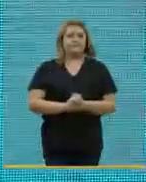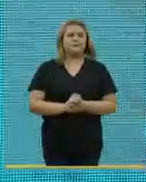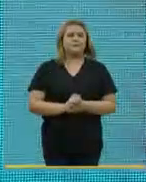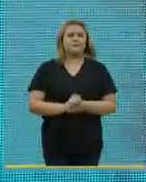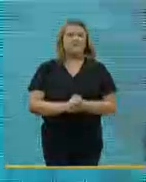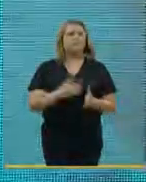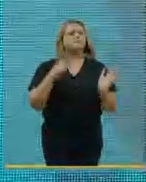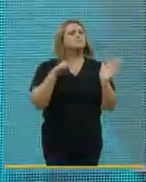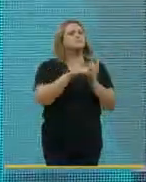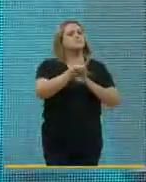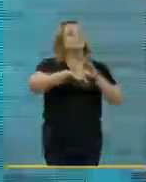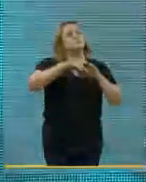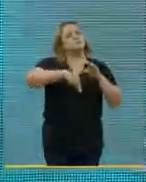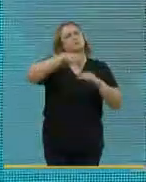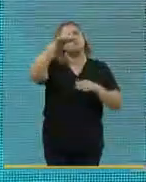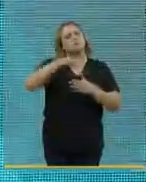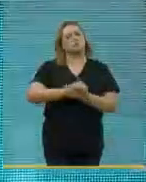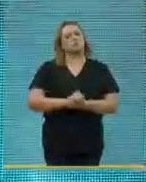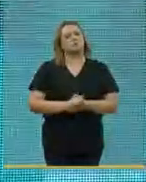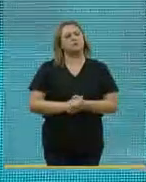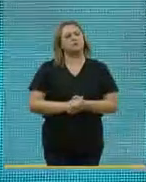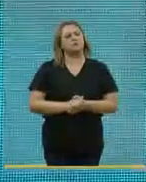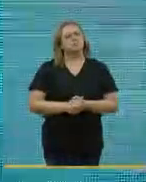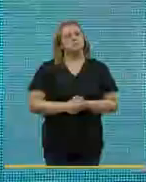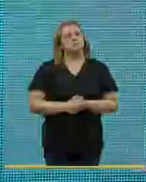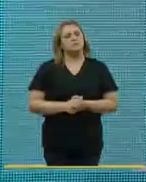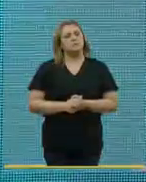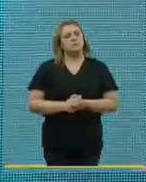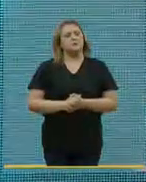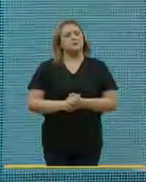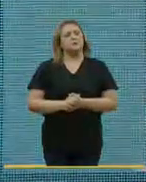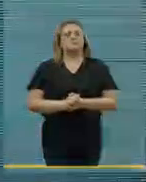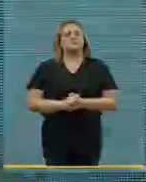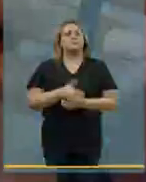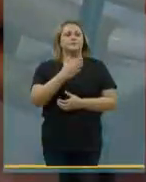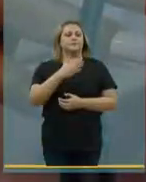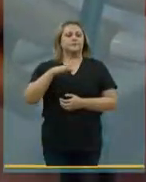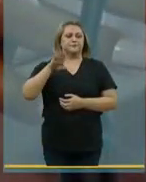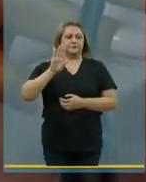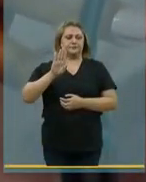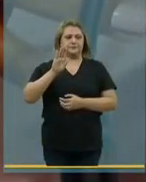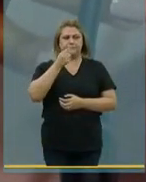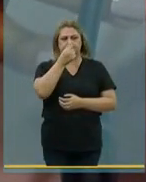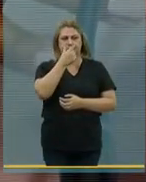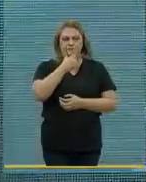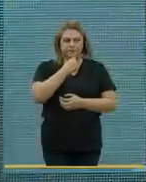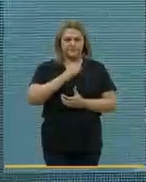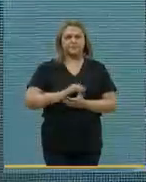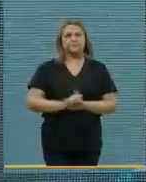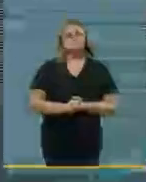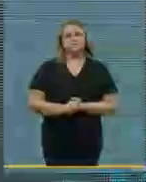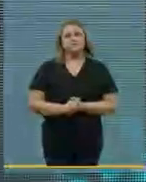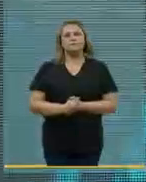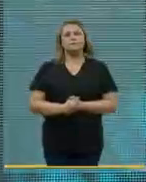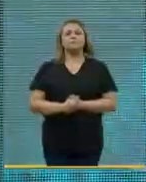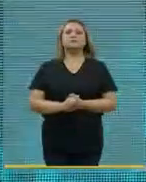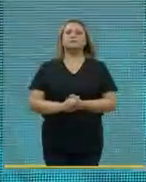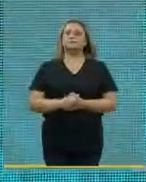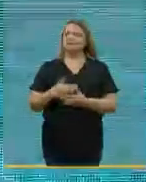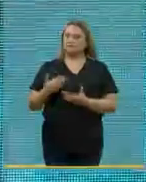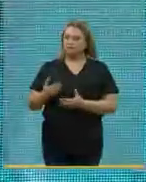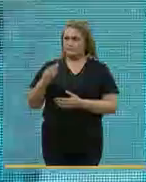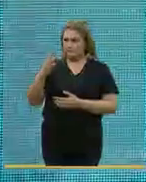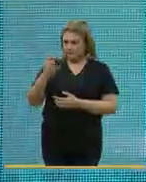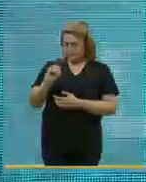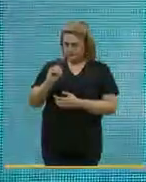para o candidato guilherme boulos antonielle